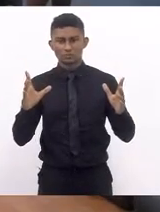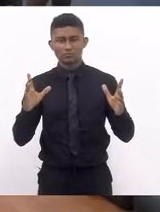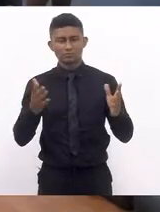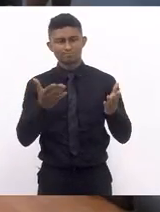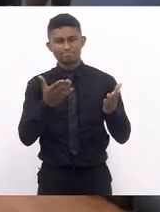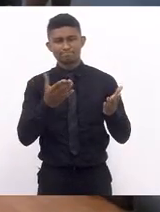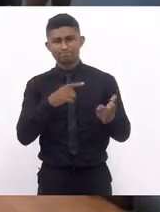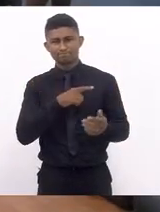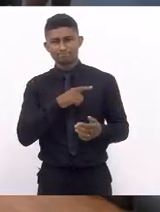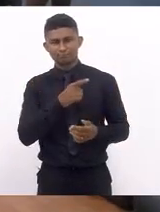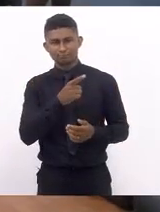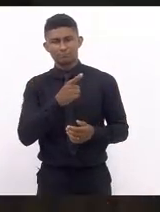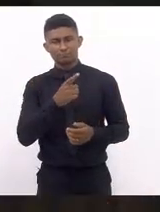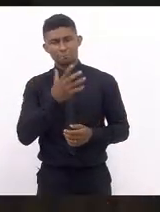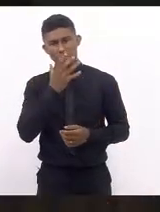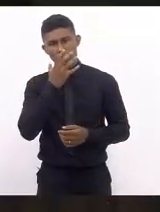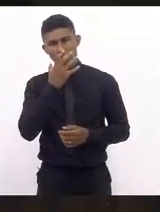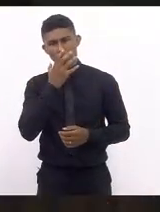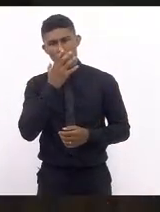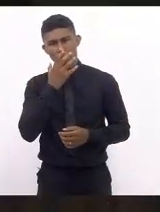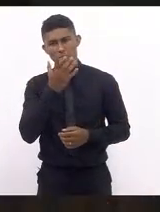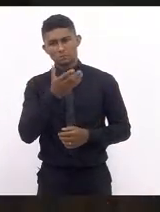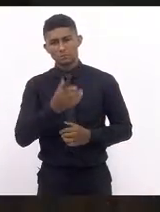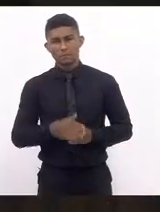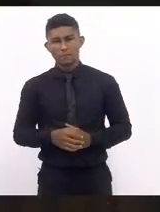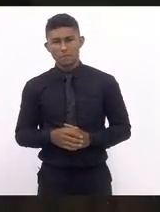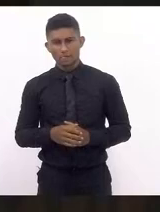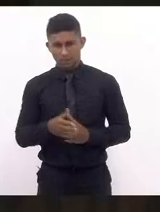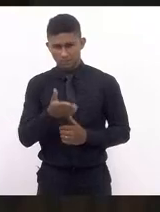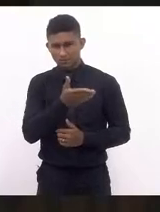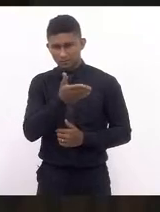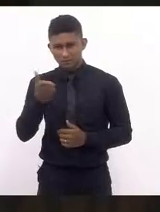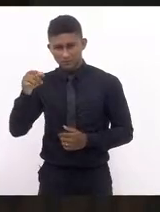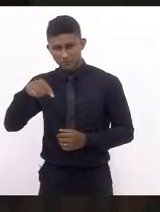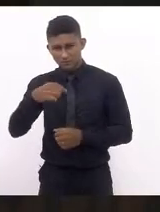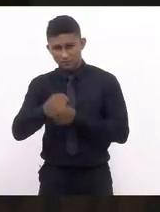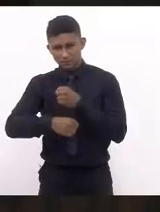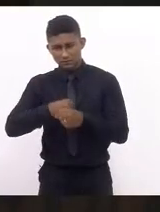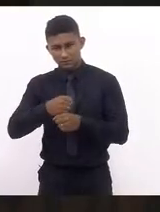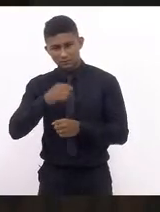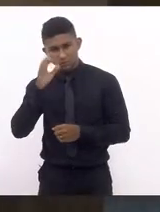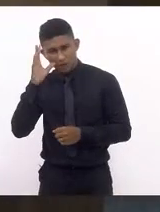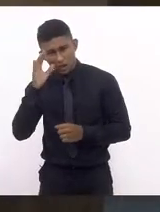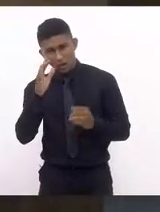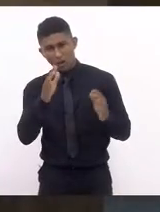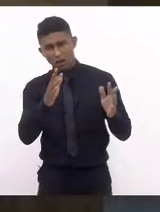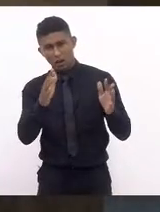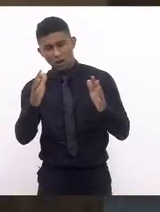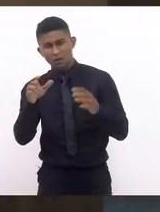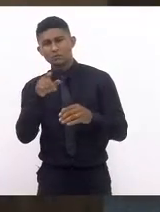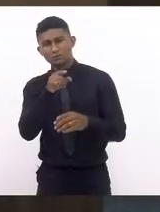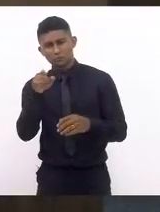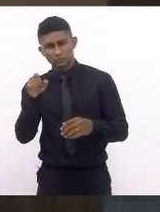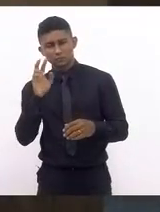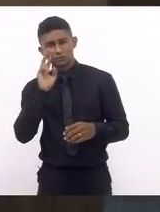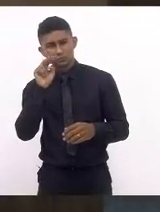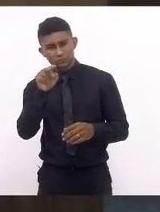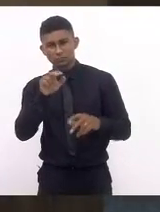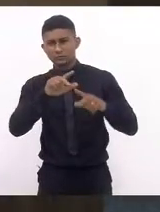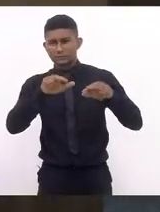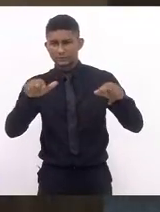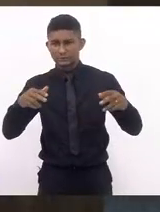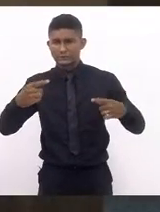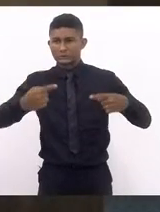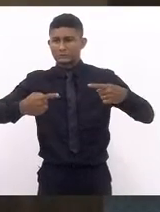certo é impressionante se vocês assistiram esse ano que eu estou aqui com vocês vocês assistiram